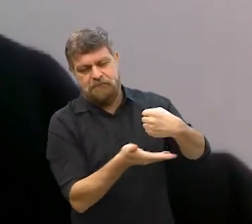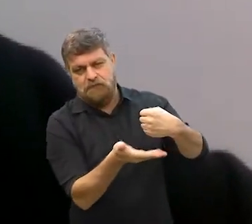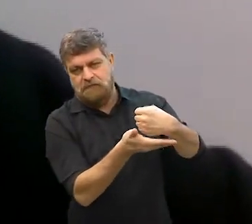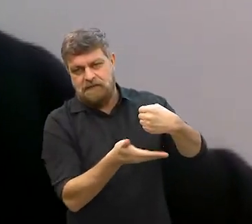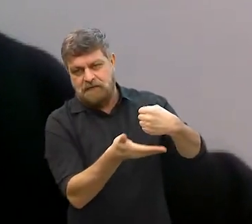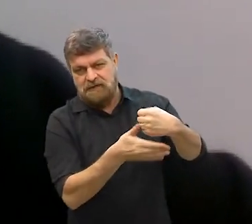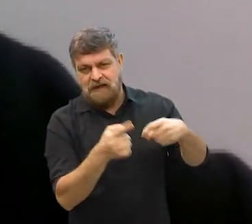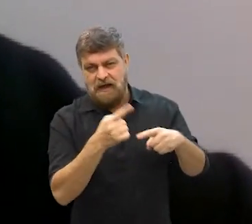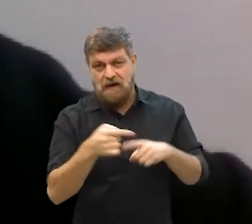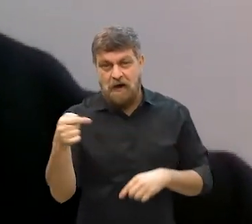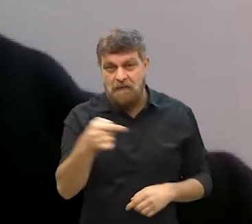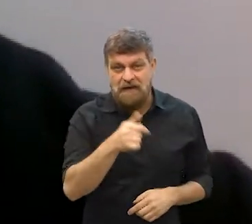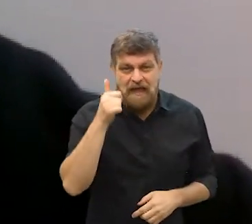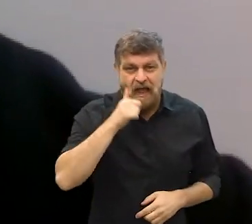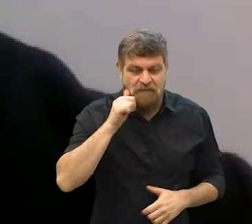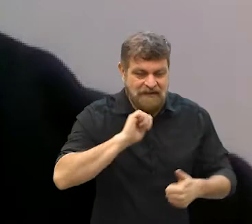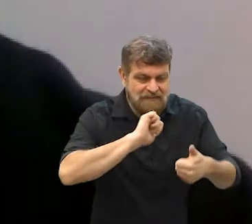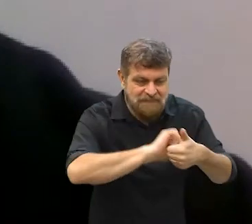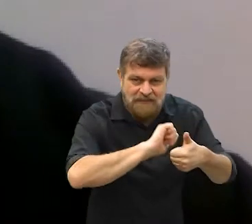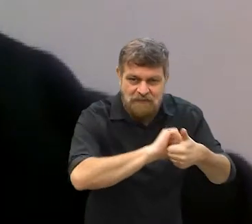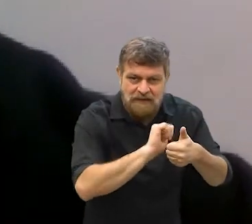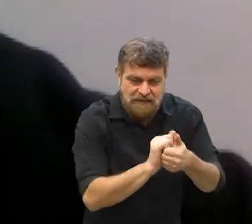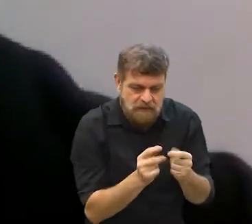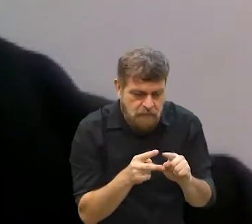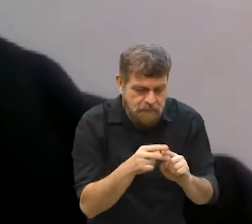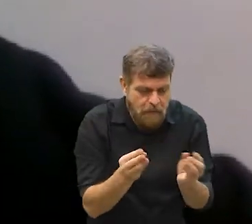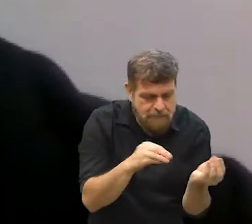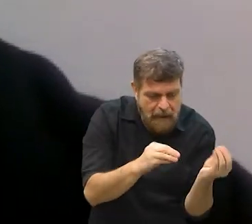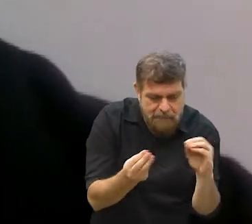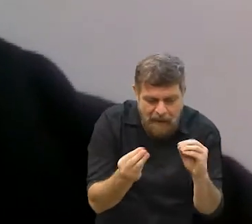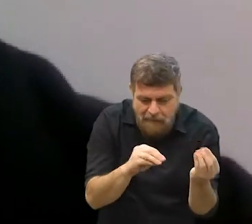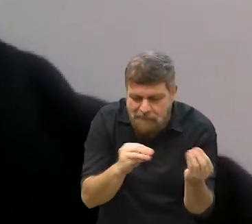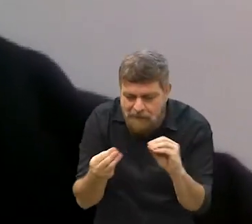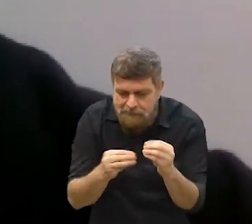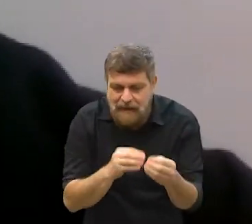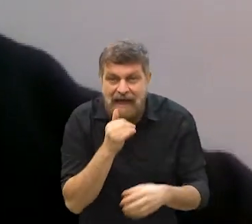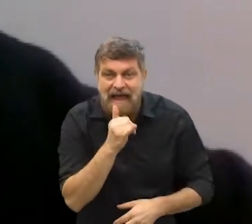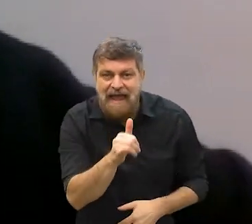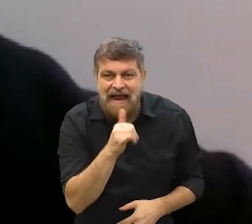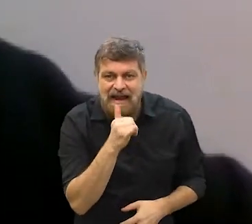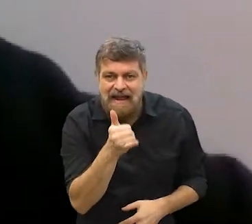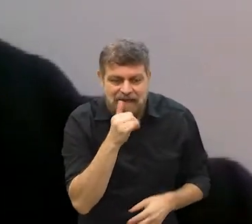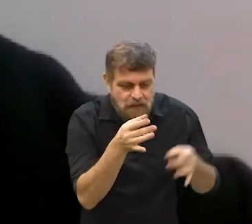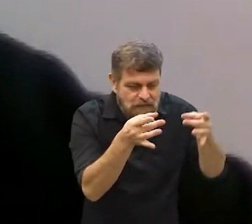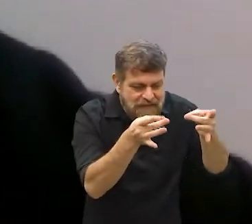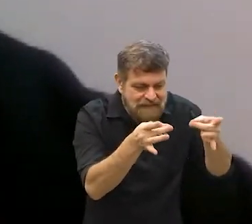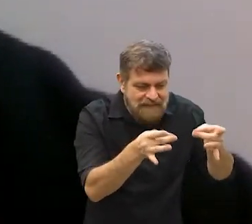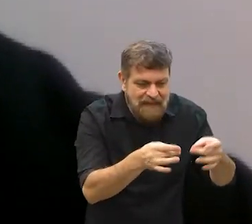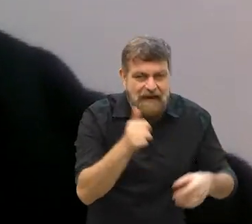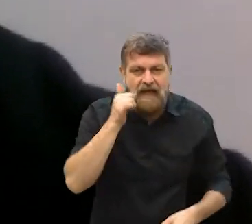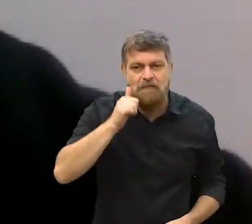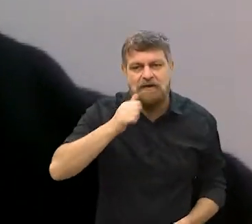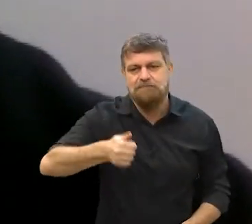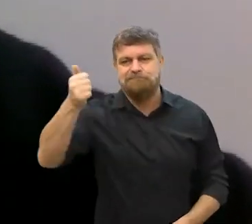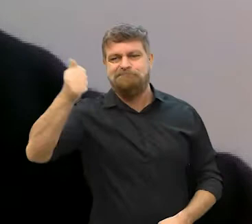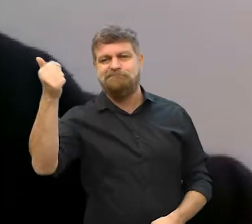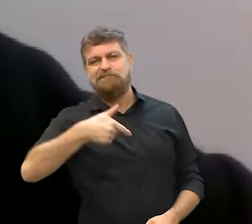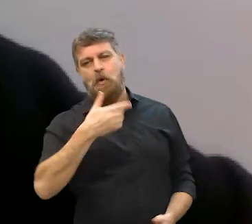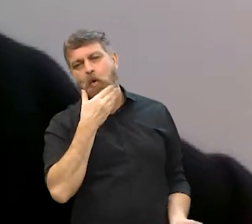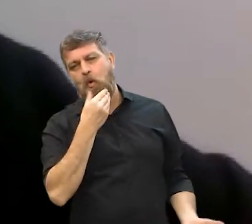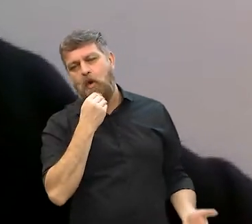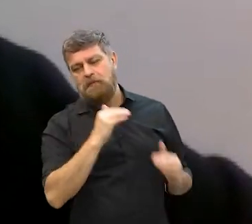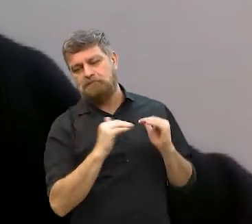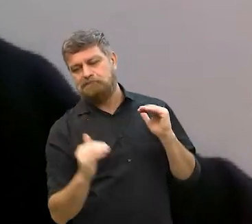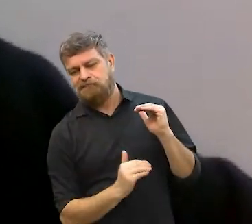produção, dada a qualidade de montagem de circuitos elétricos e de detalhes. E no caso